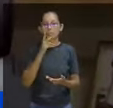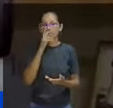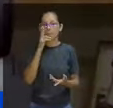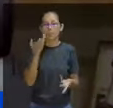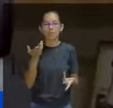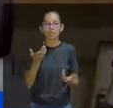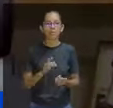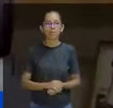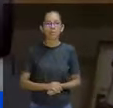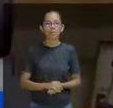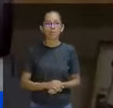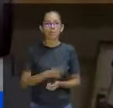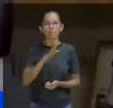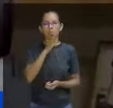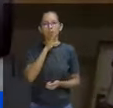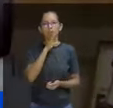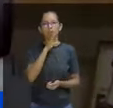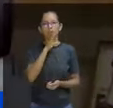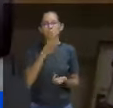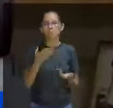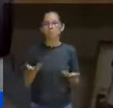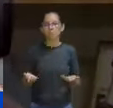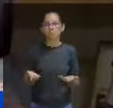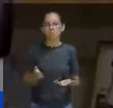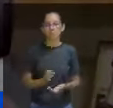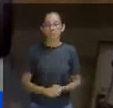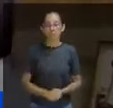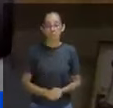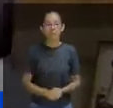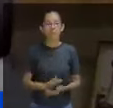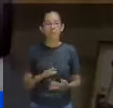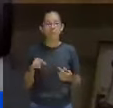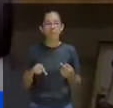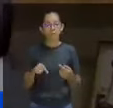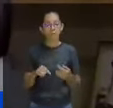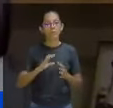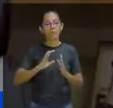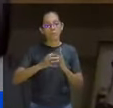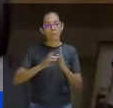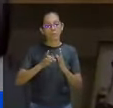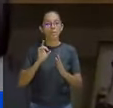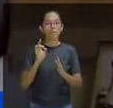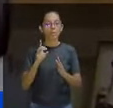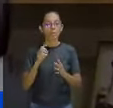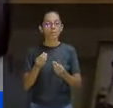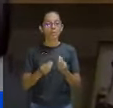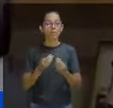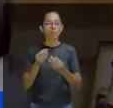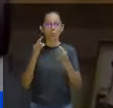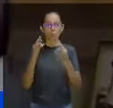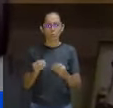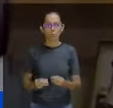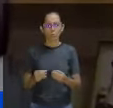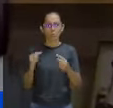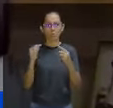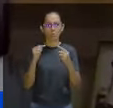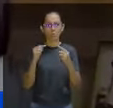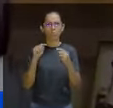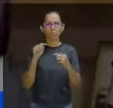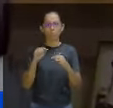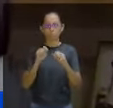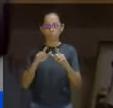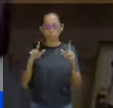até interessante esclarecer que o partido tinha acesso apenas aos dados da movimentação financeira, aos extratos